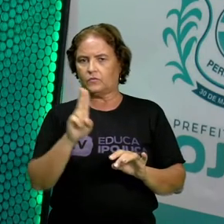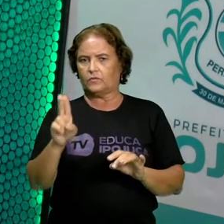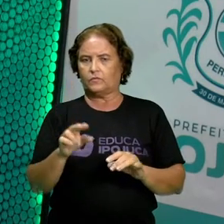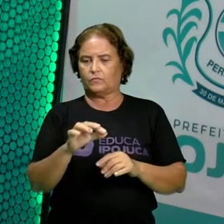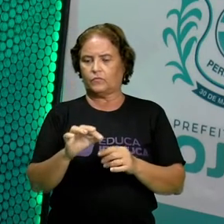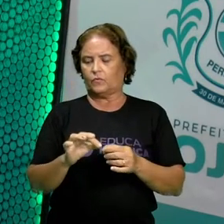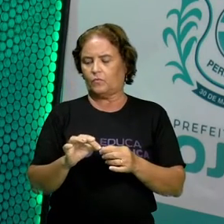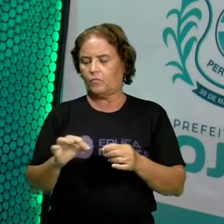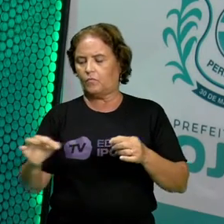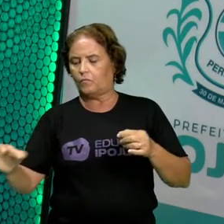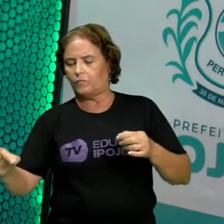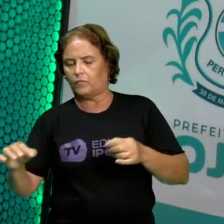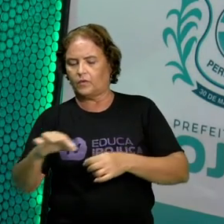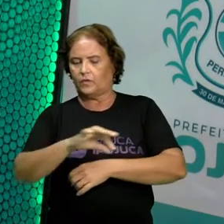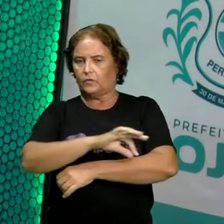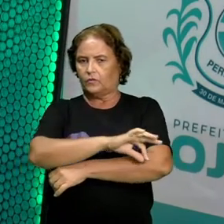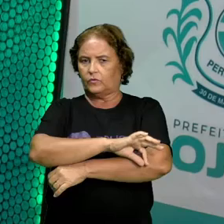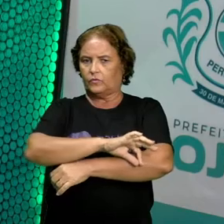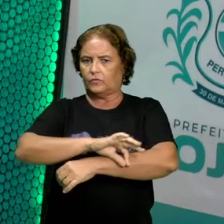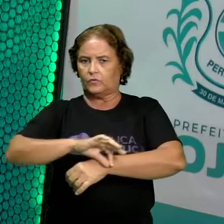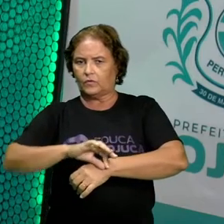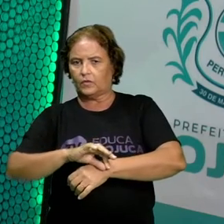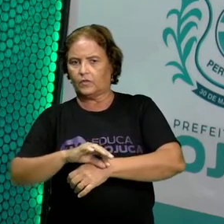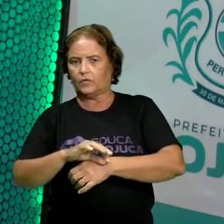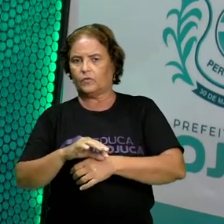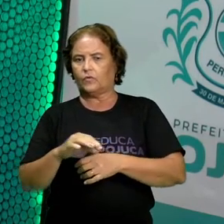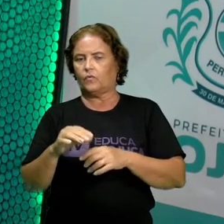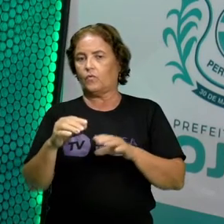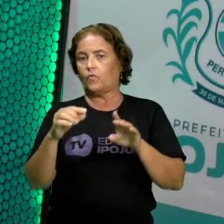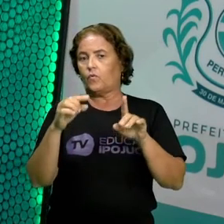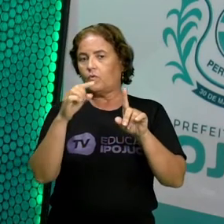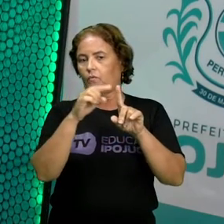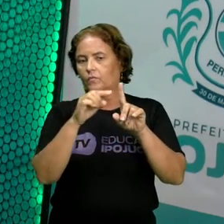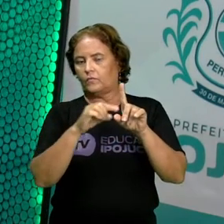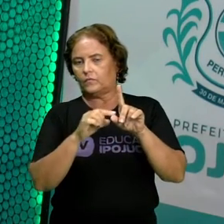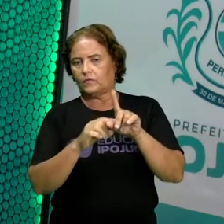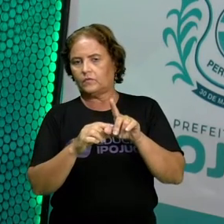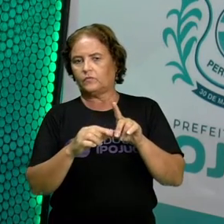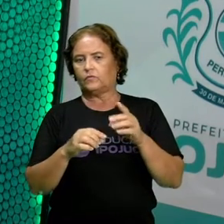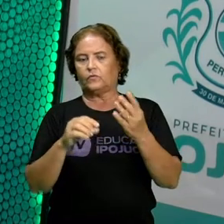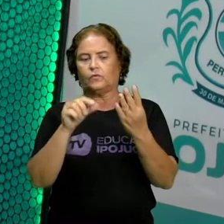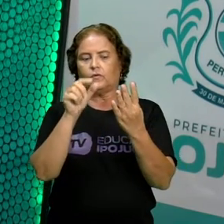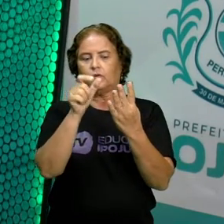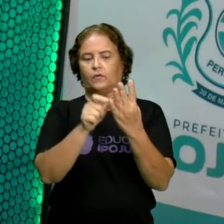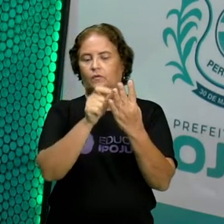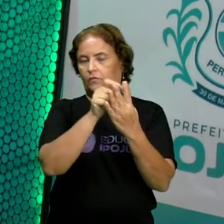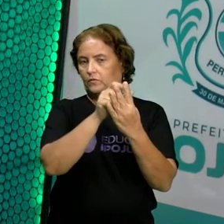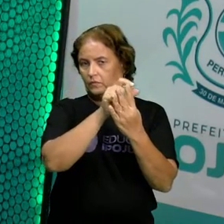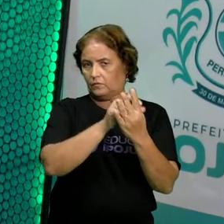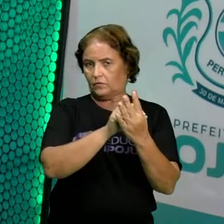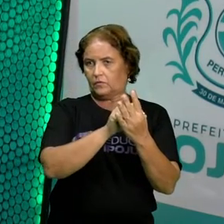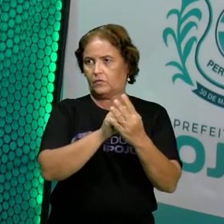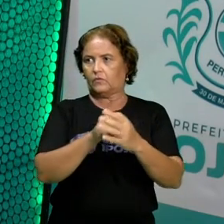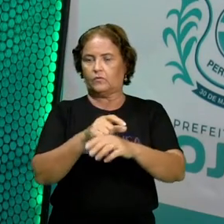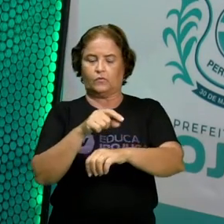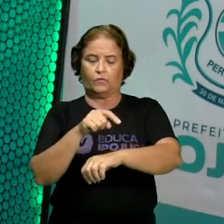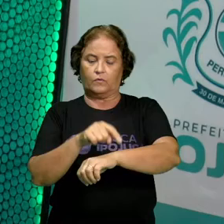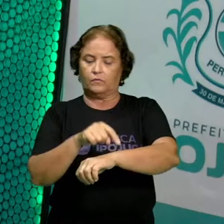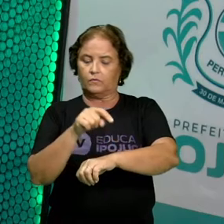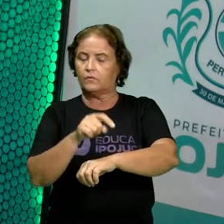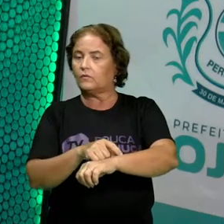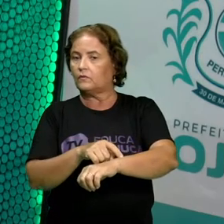régua, litro, calendário, relógio. Então, todas essas unidades de medidas